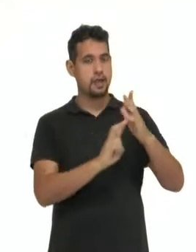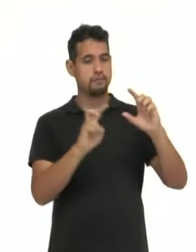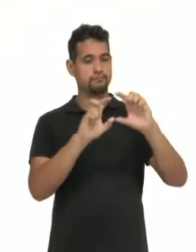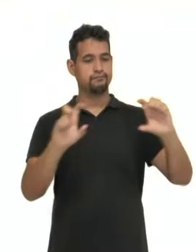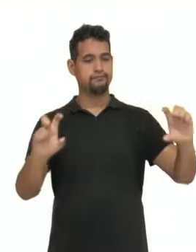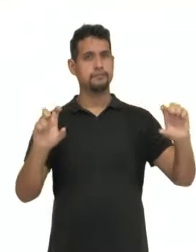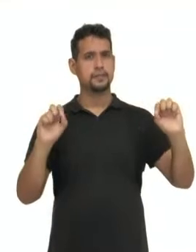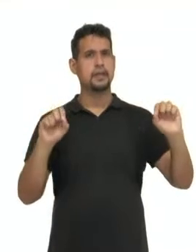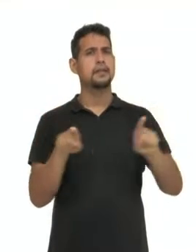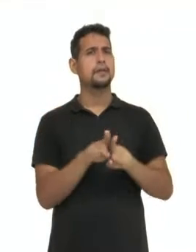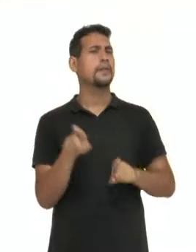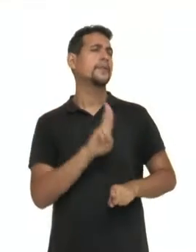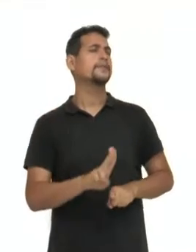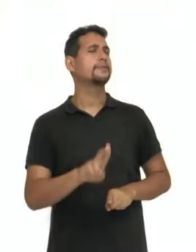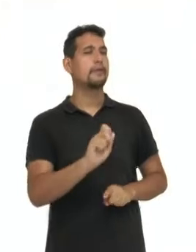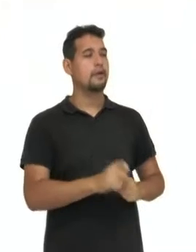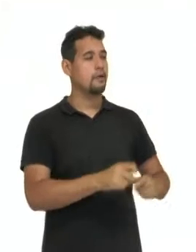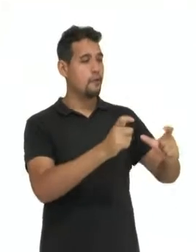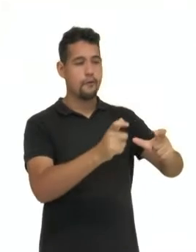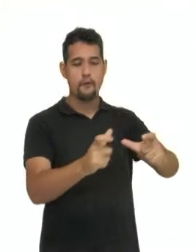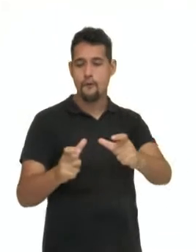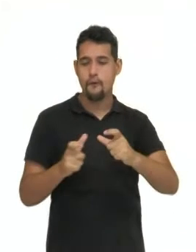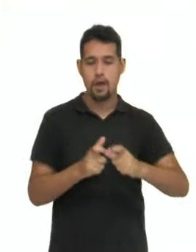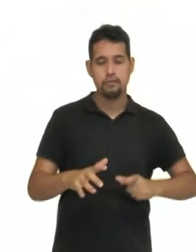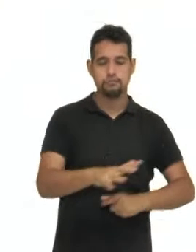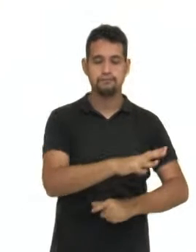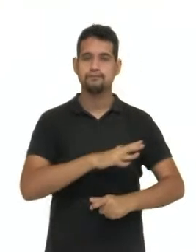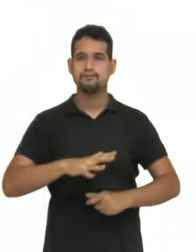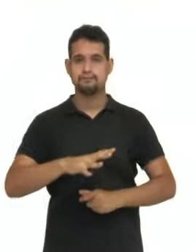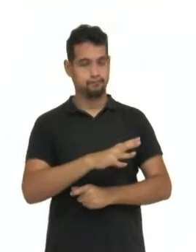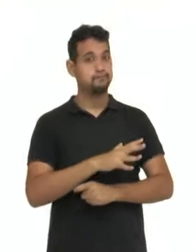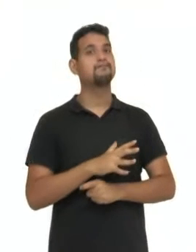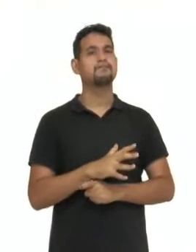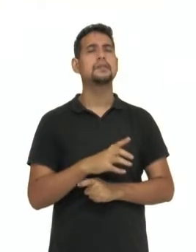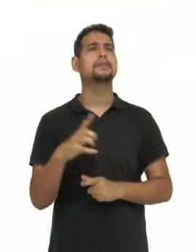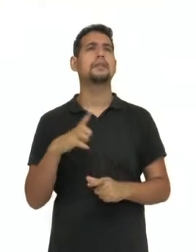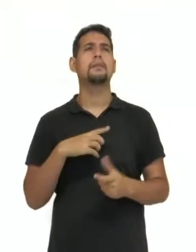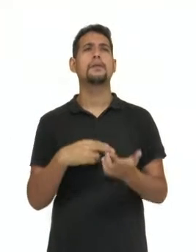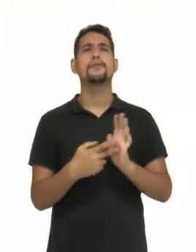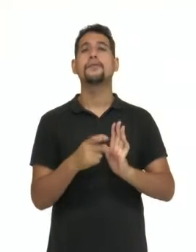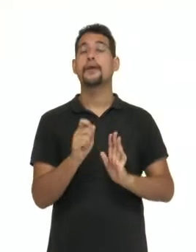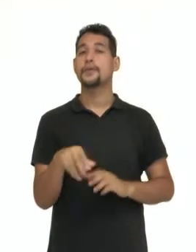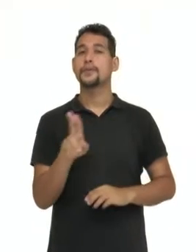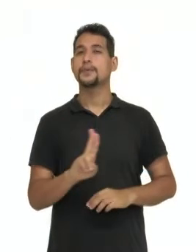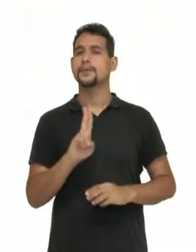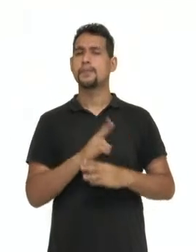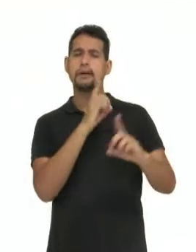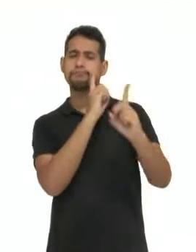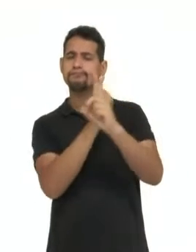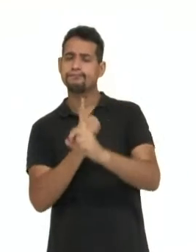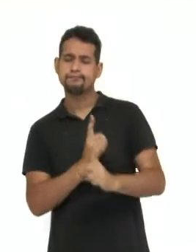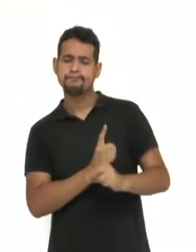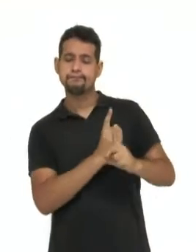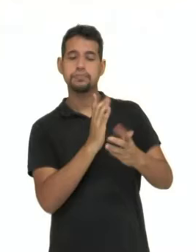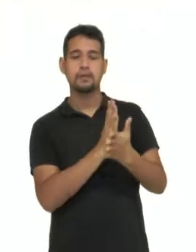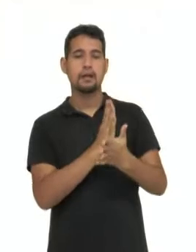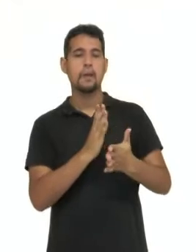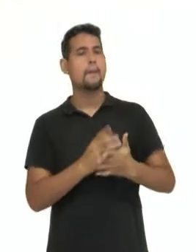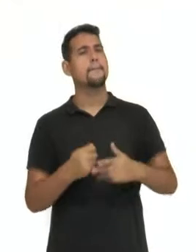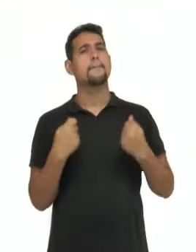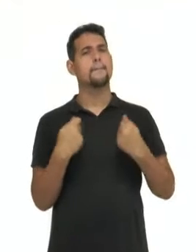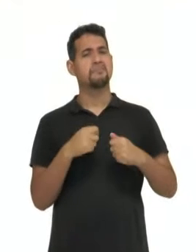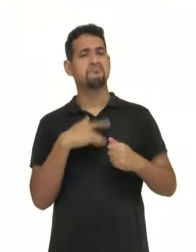por también se usa en la localización espacial. Sin embargo, su uso se da para localizar de manera